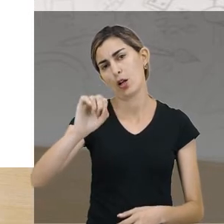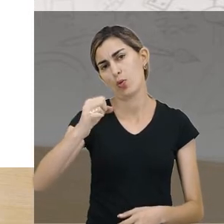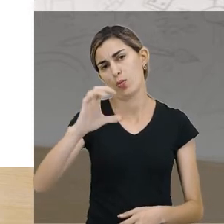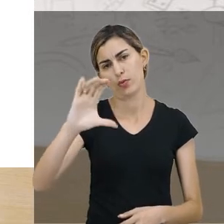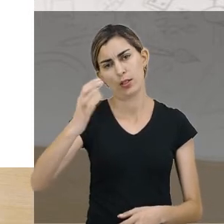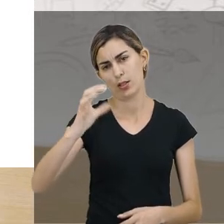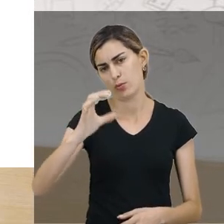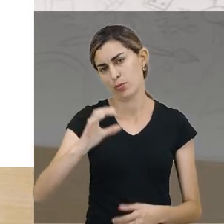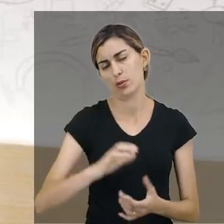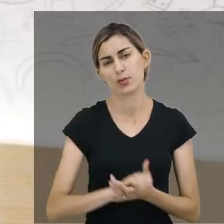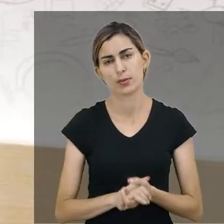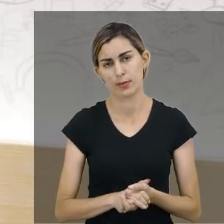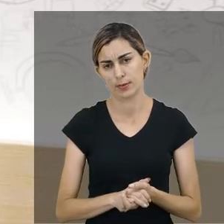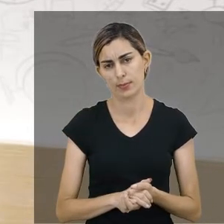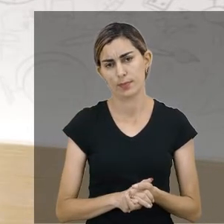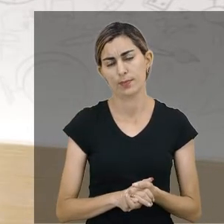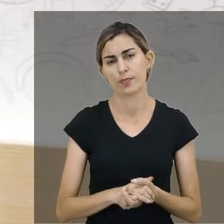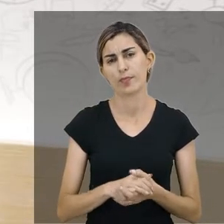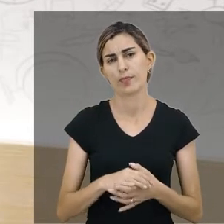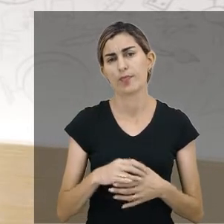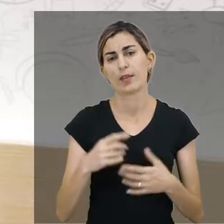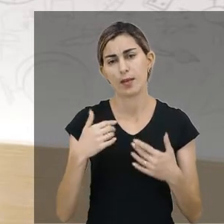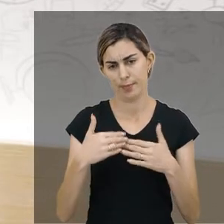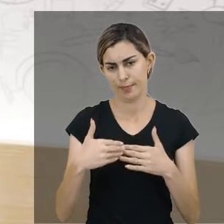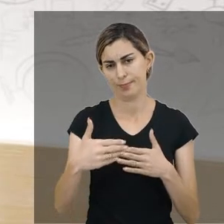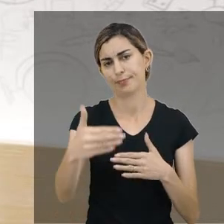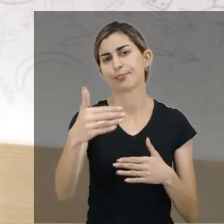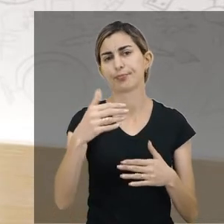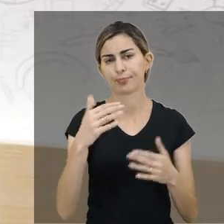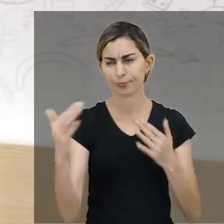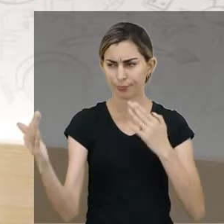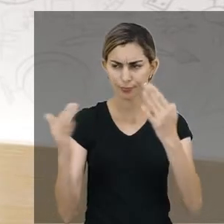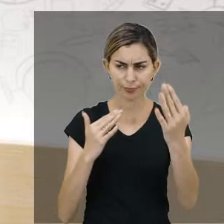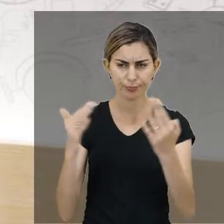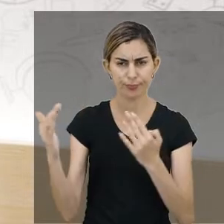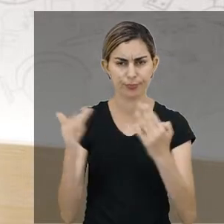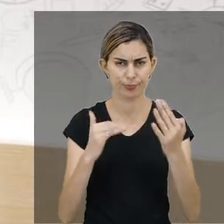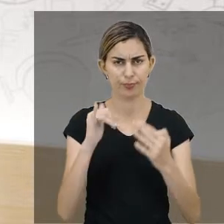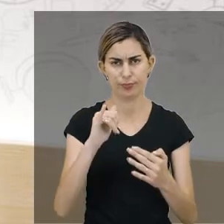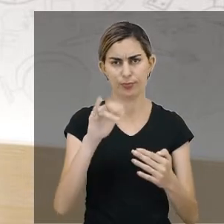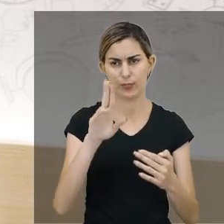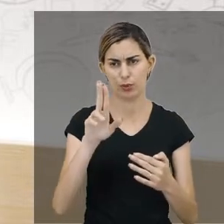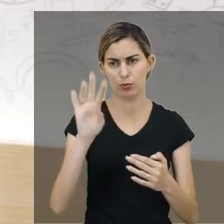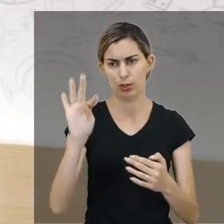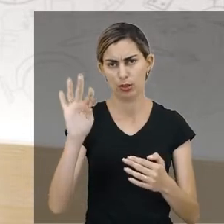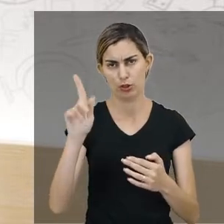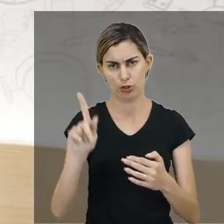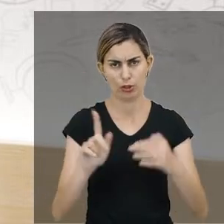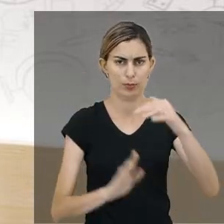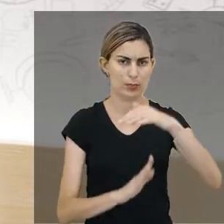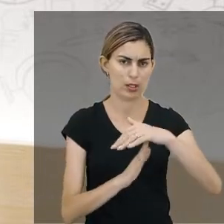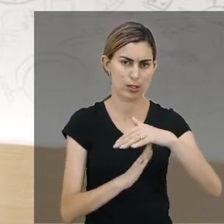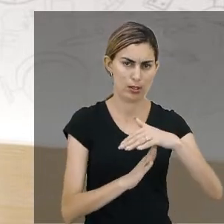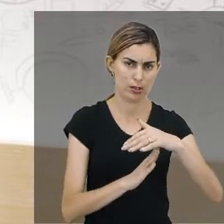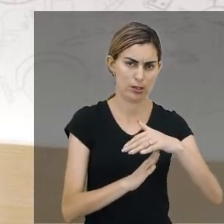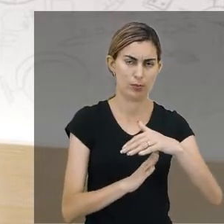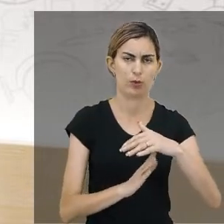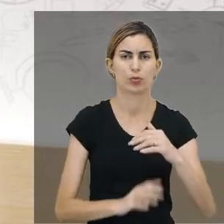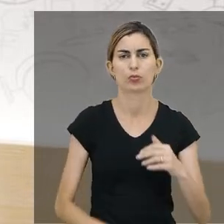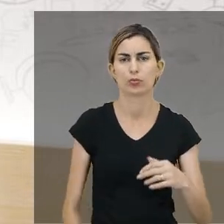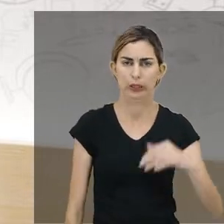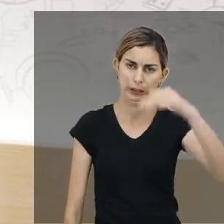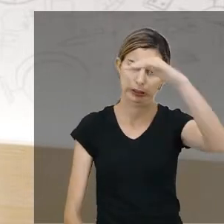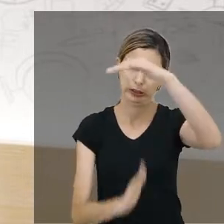Celsius. Então, a partir daí, né, onde a gente compara o IBUTG máximo permitido,